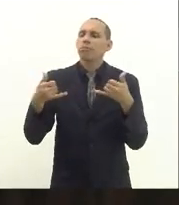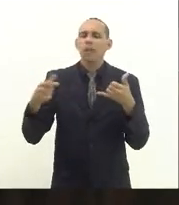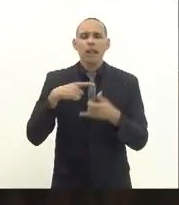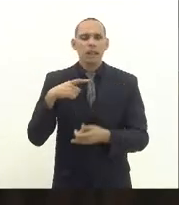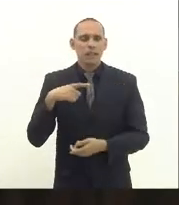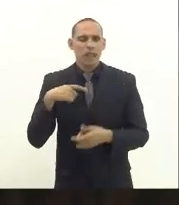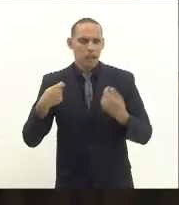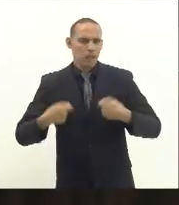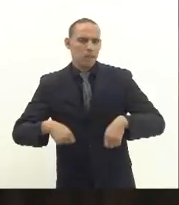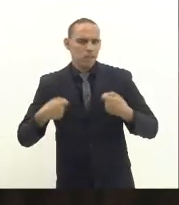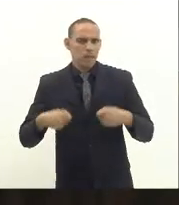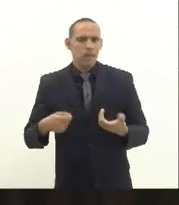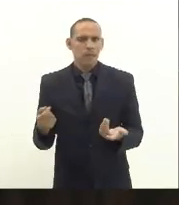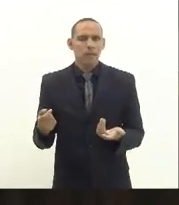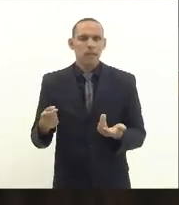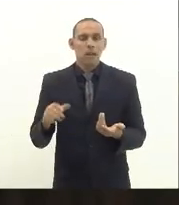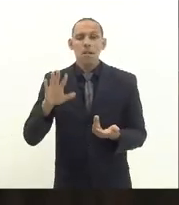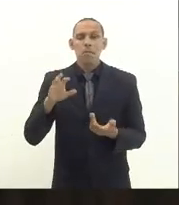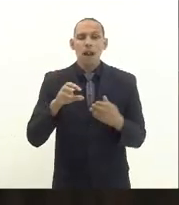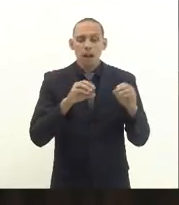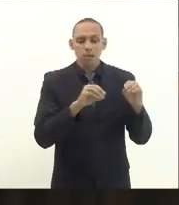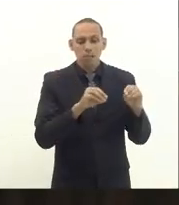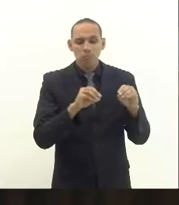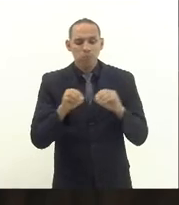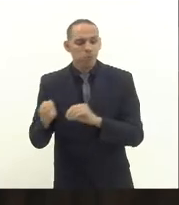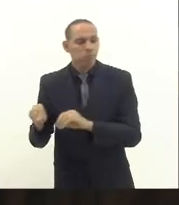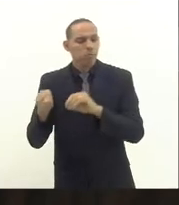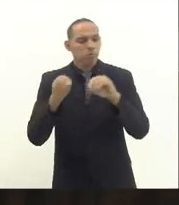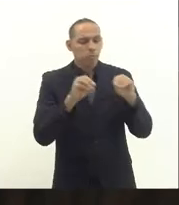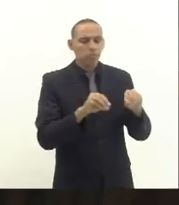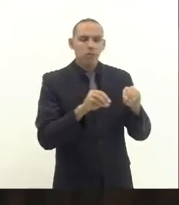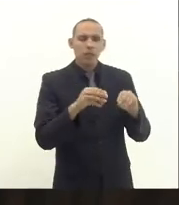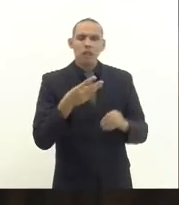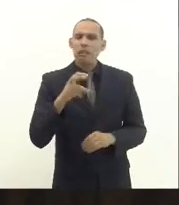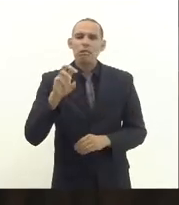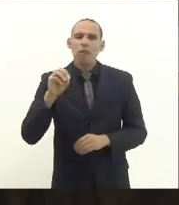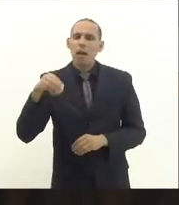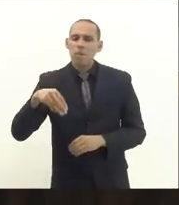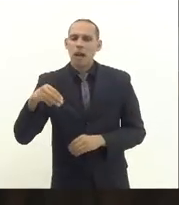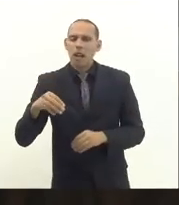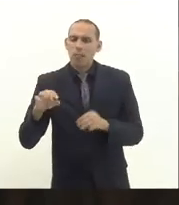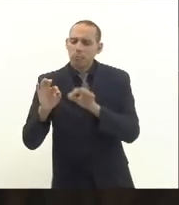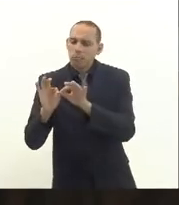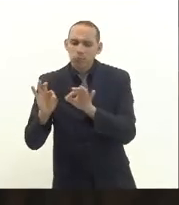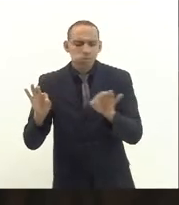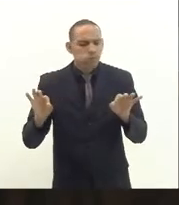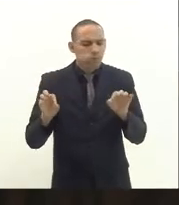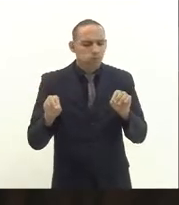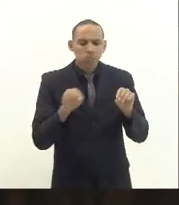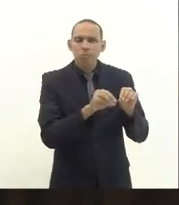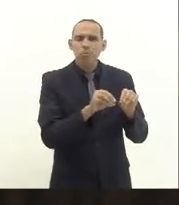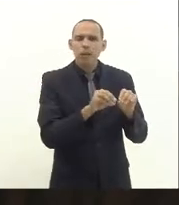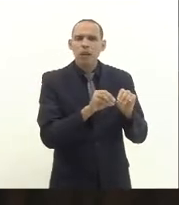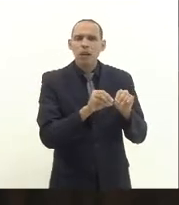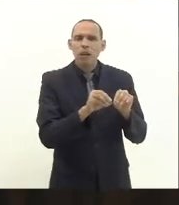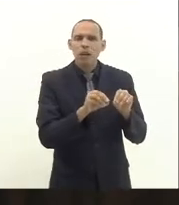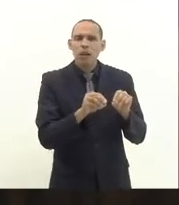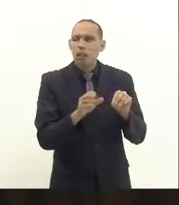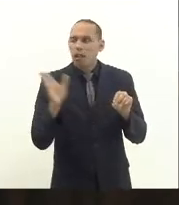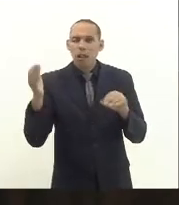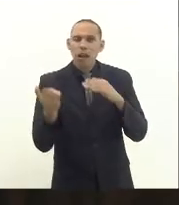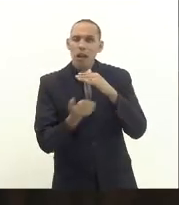contratada e muda de endereço 350 metros de distância e a concessionária